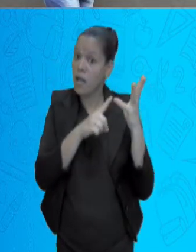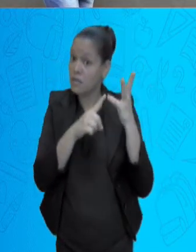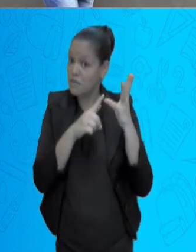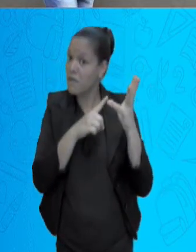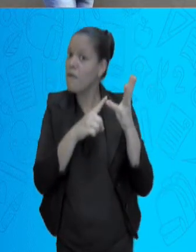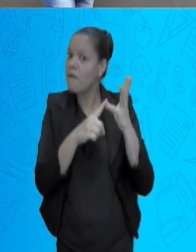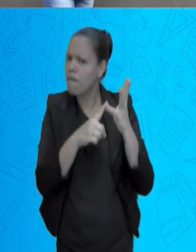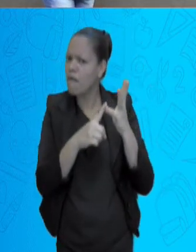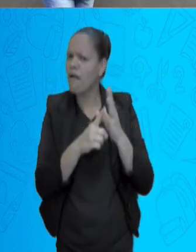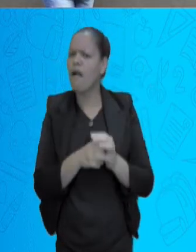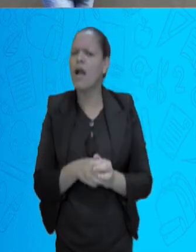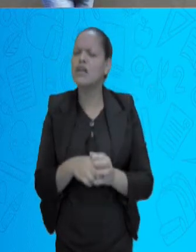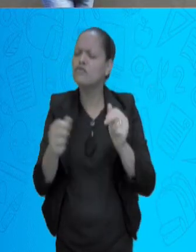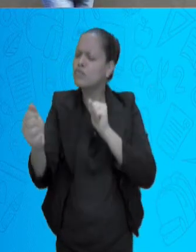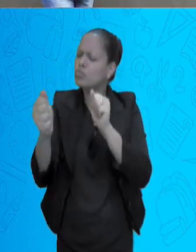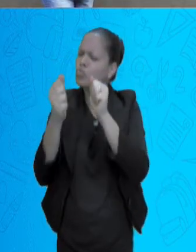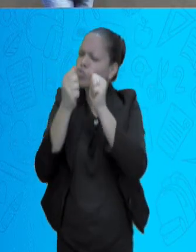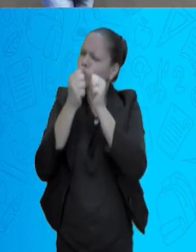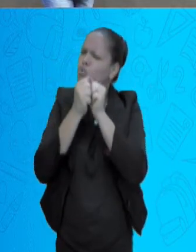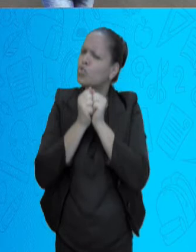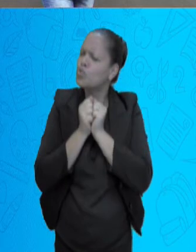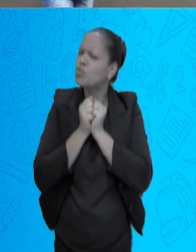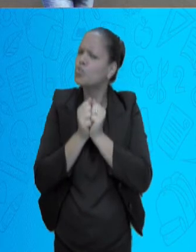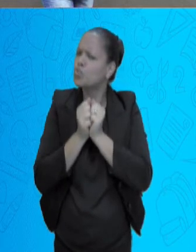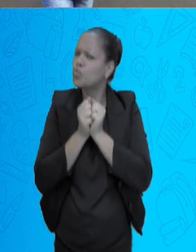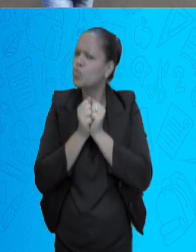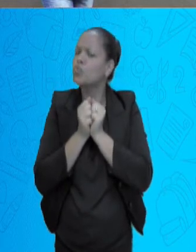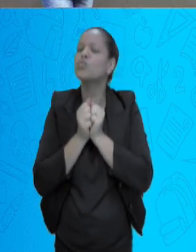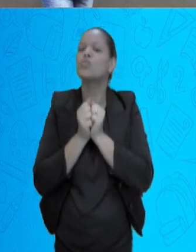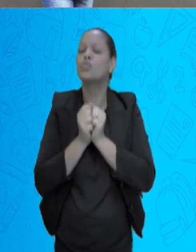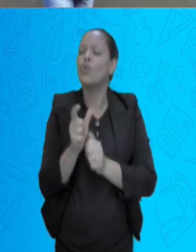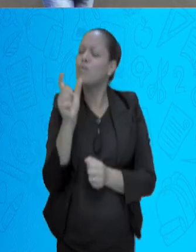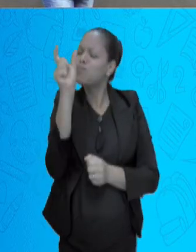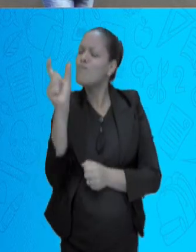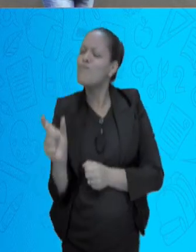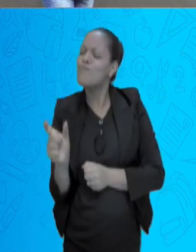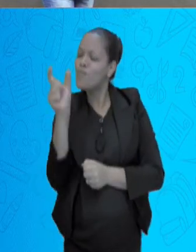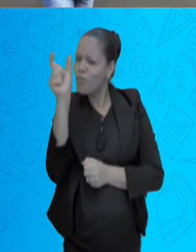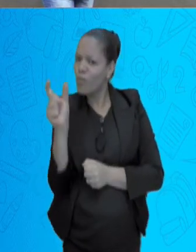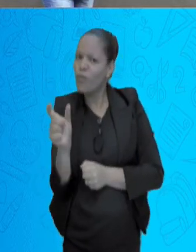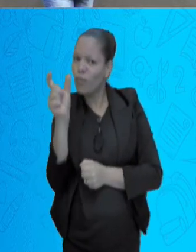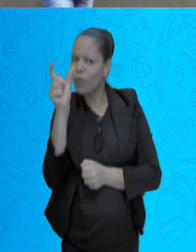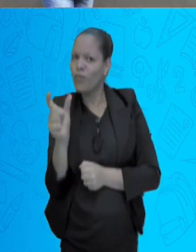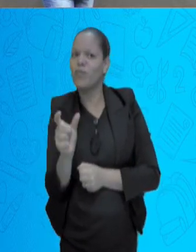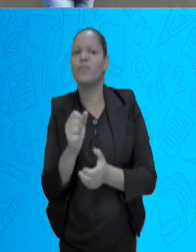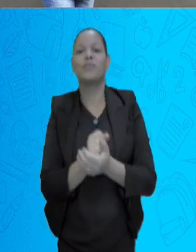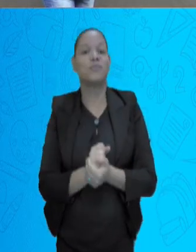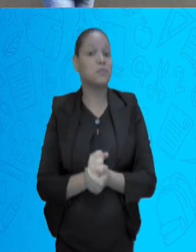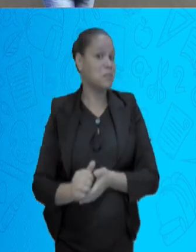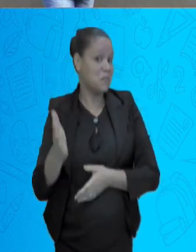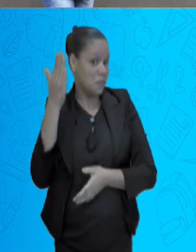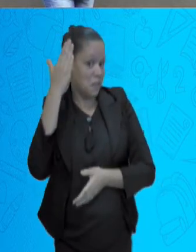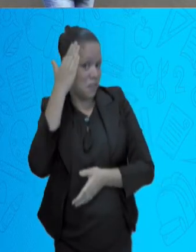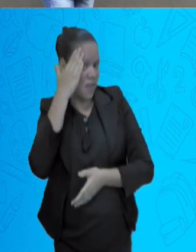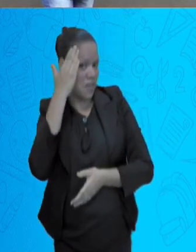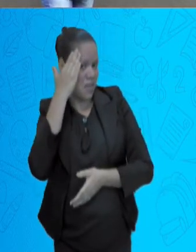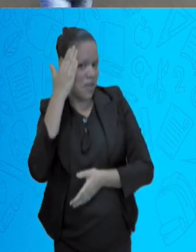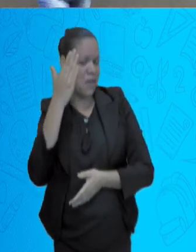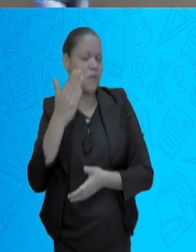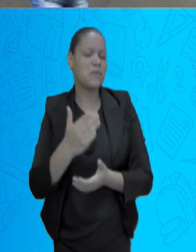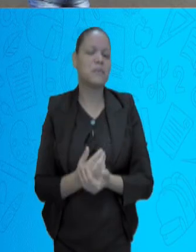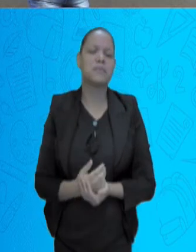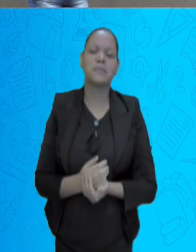ficam na mesma sílaba. Juntou na separação, ficou juntinho, ditongo.